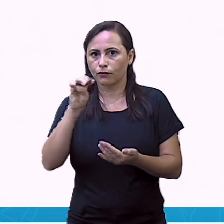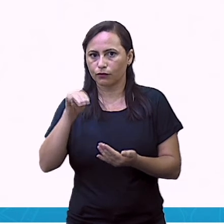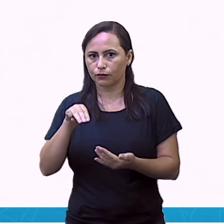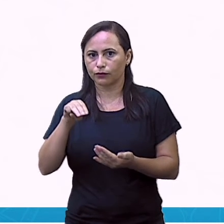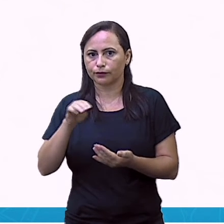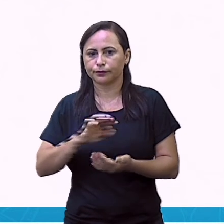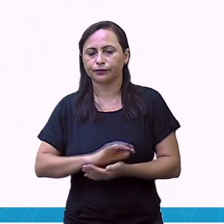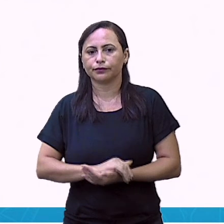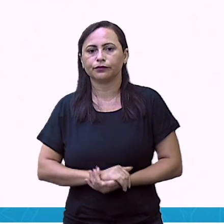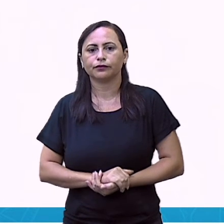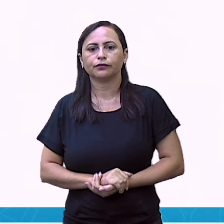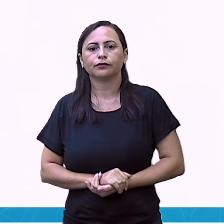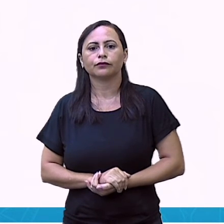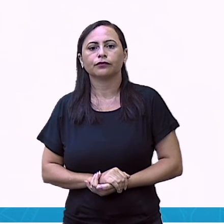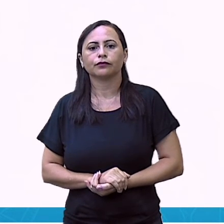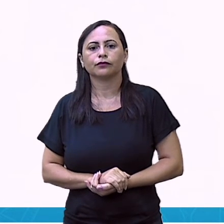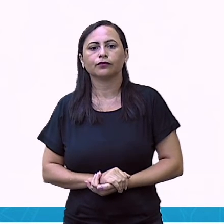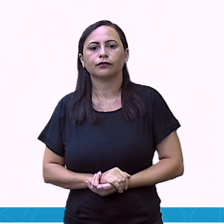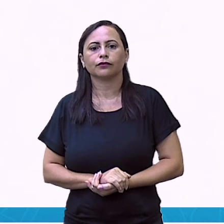centímetros.